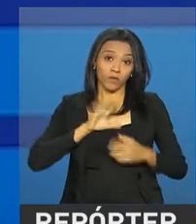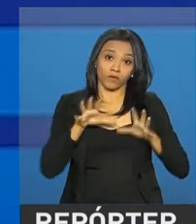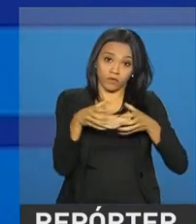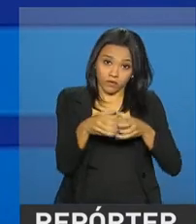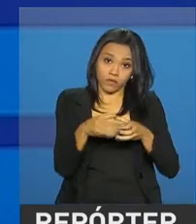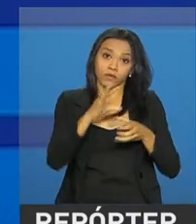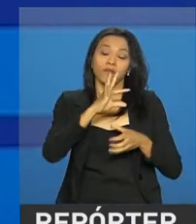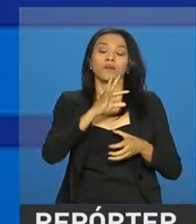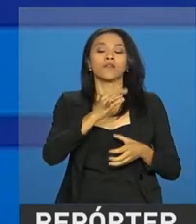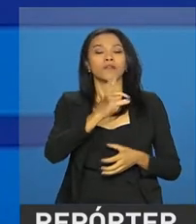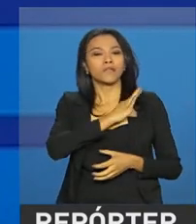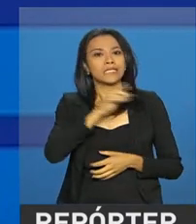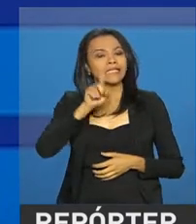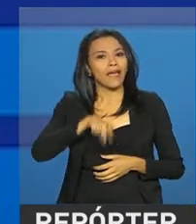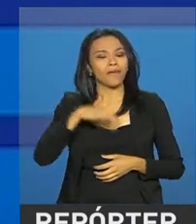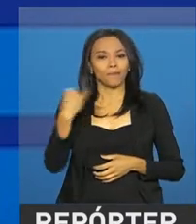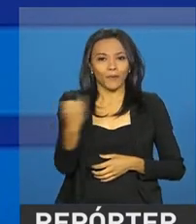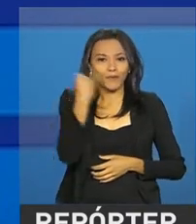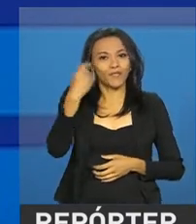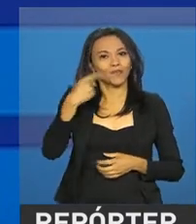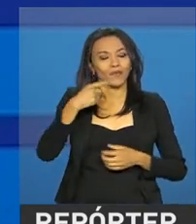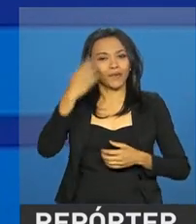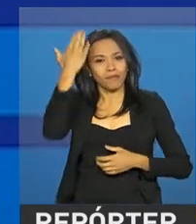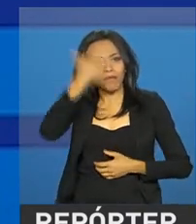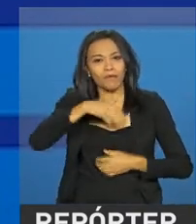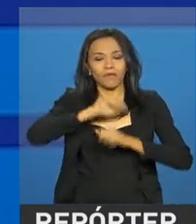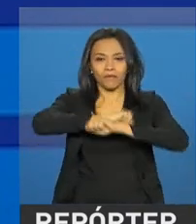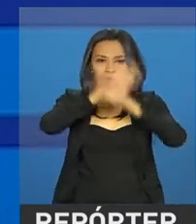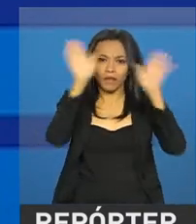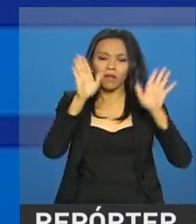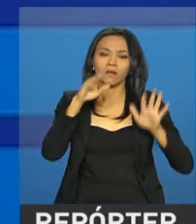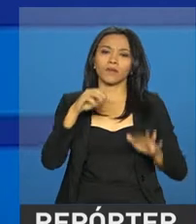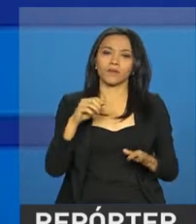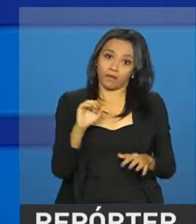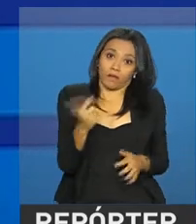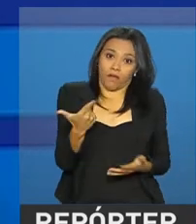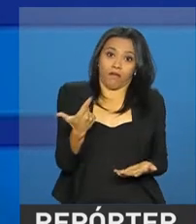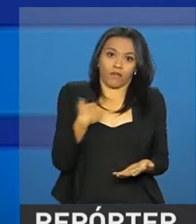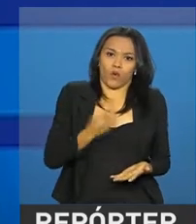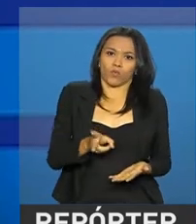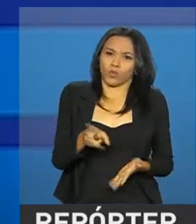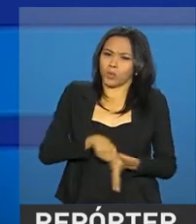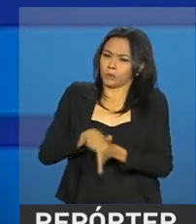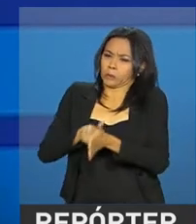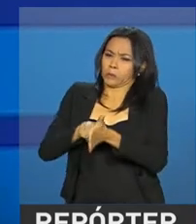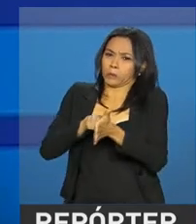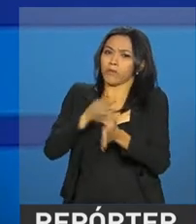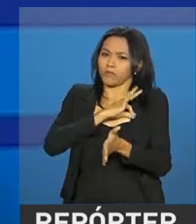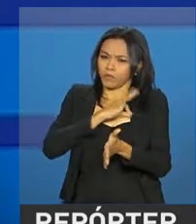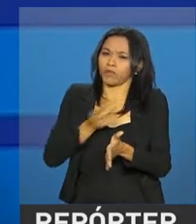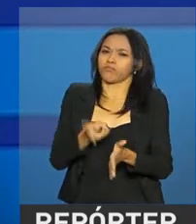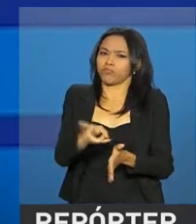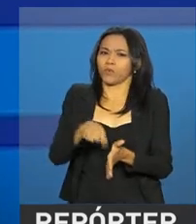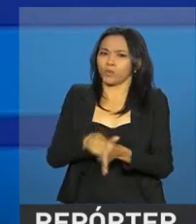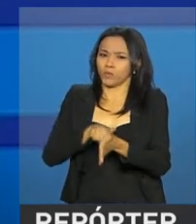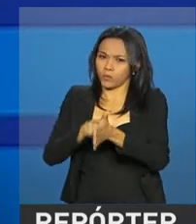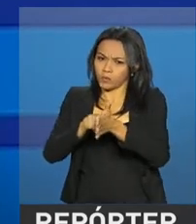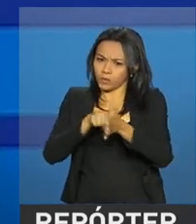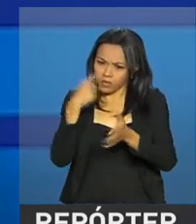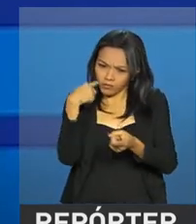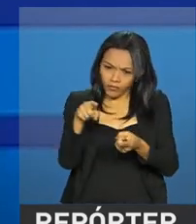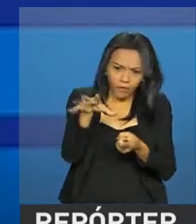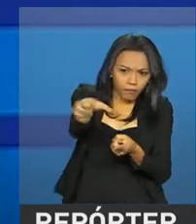né, é importante, porque demonstra claramente que é óbvio que as investigações continuam, né, a gente a gente realiza as